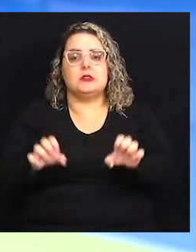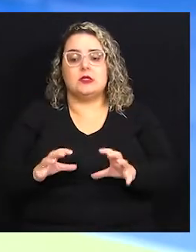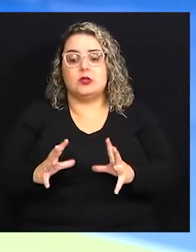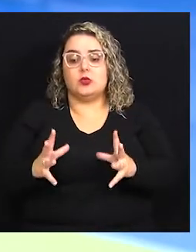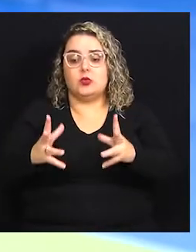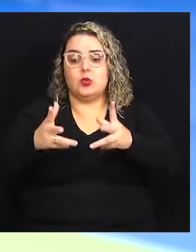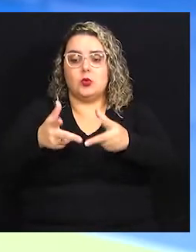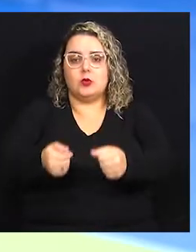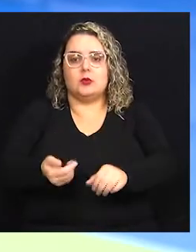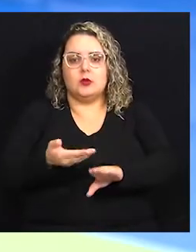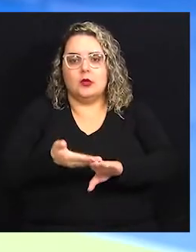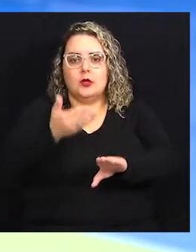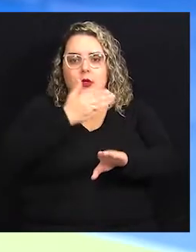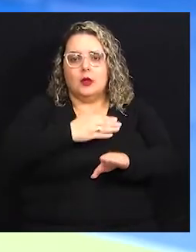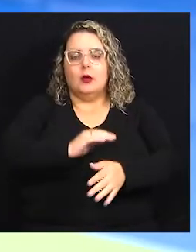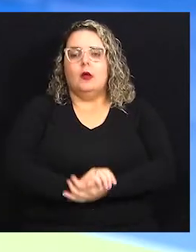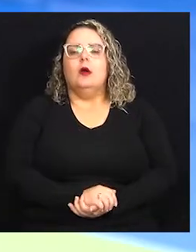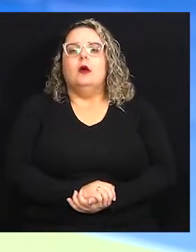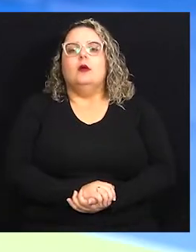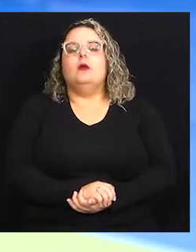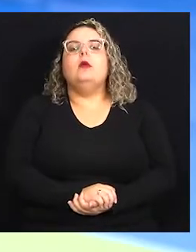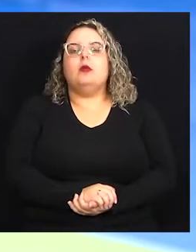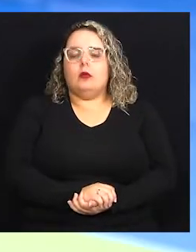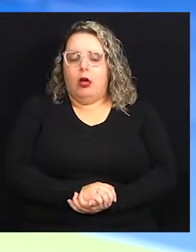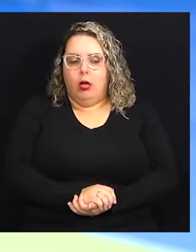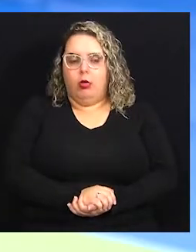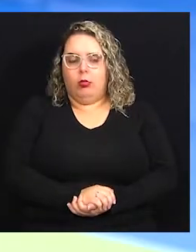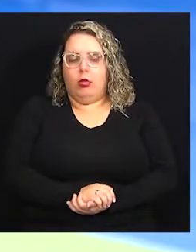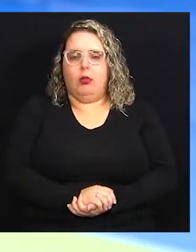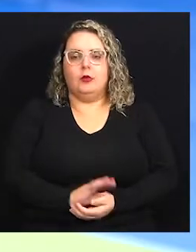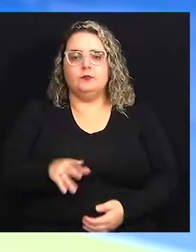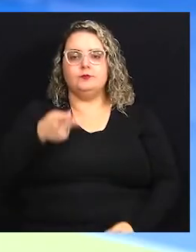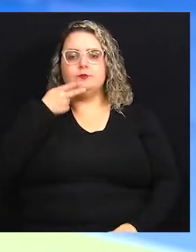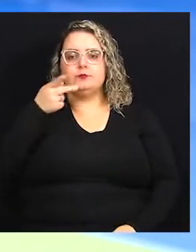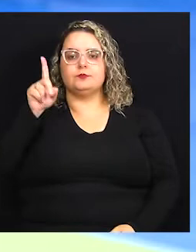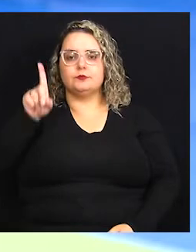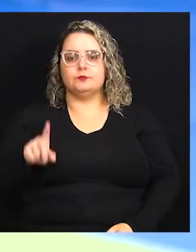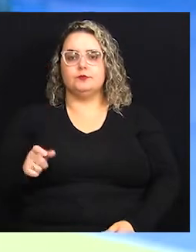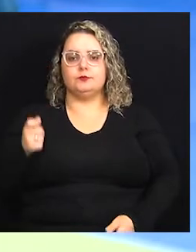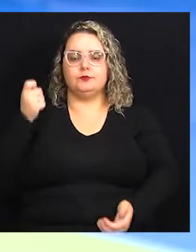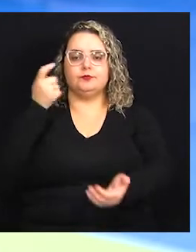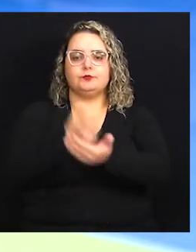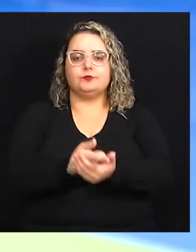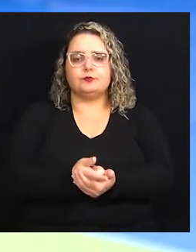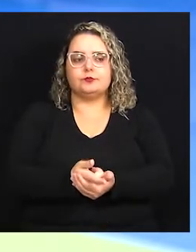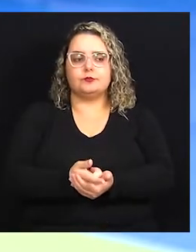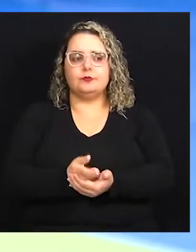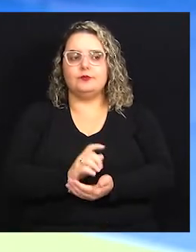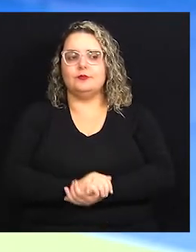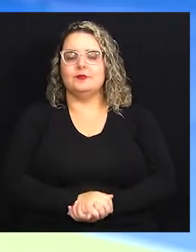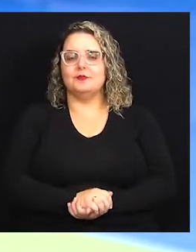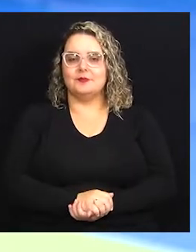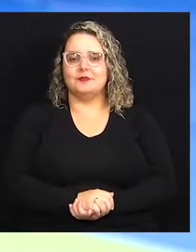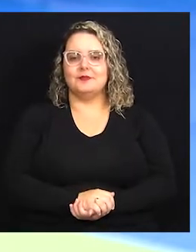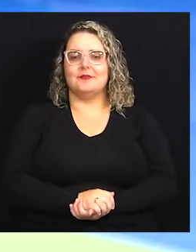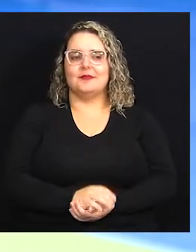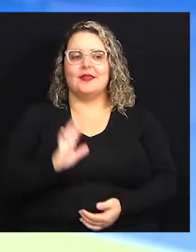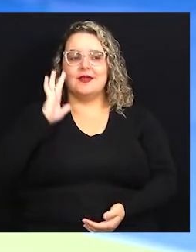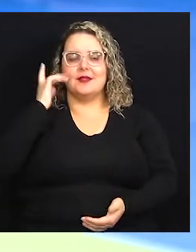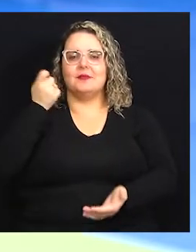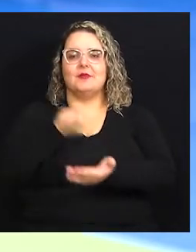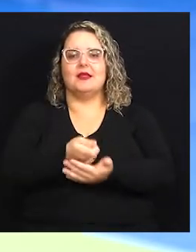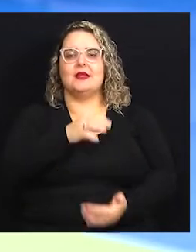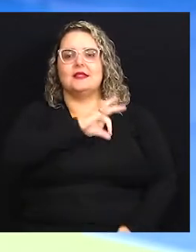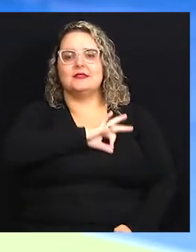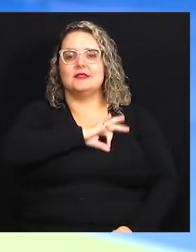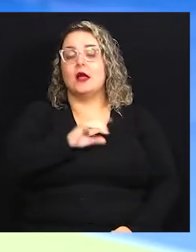estrutura inteira por trás. Então às vezes quando você fala de um patrocinador, a gente, você está com um patrocinador, aí acha que é só pagar salário,